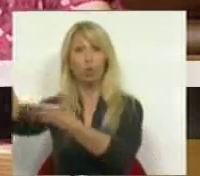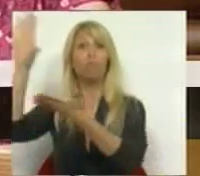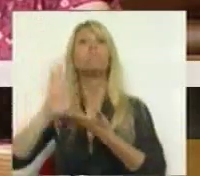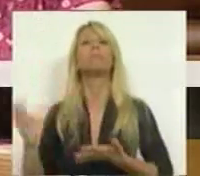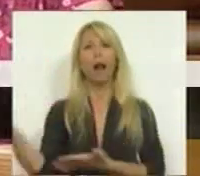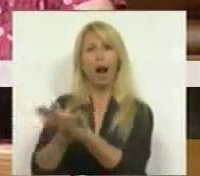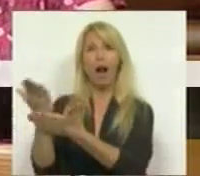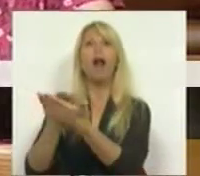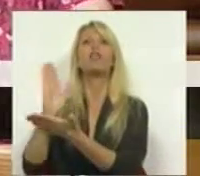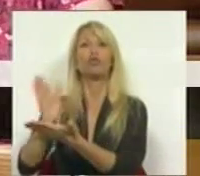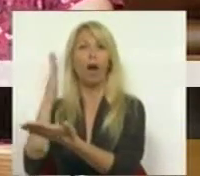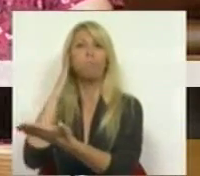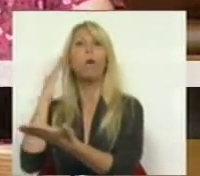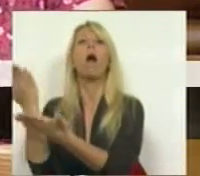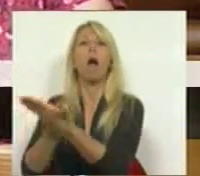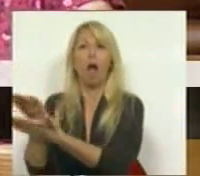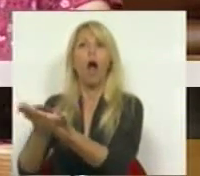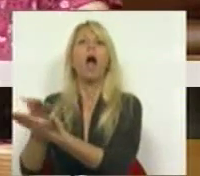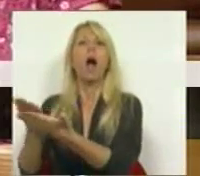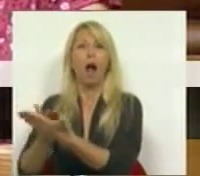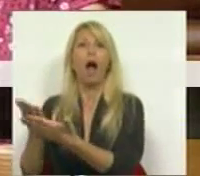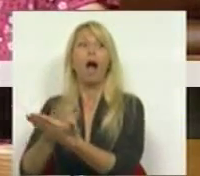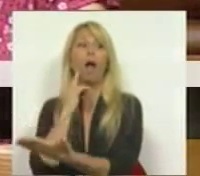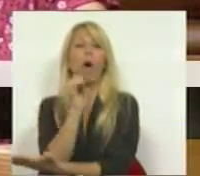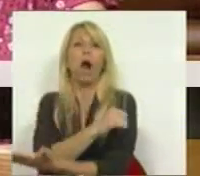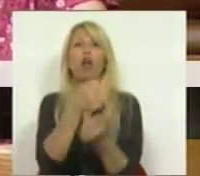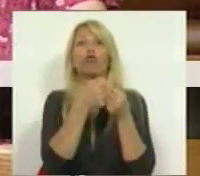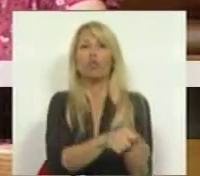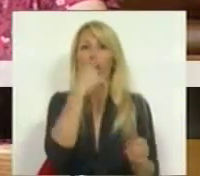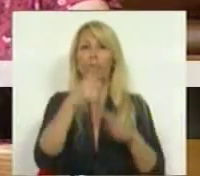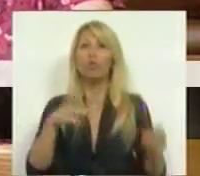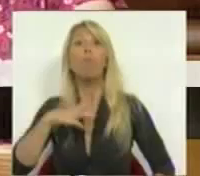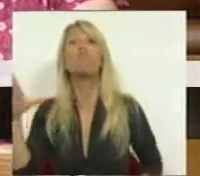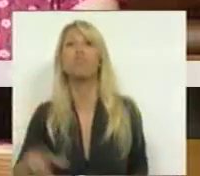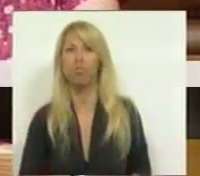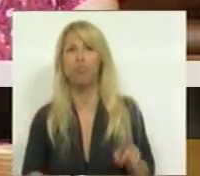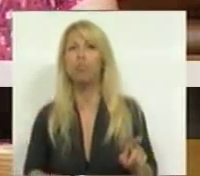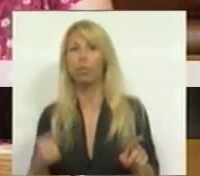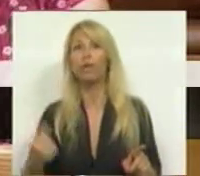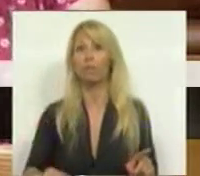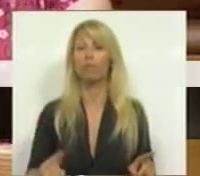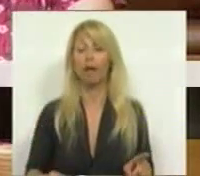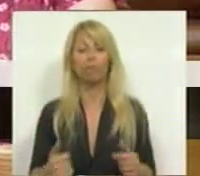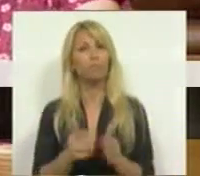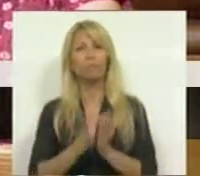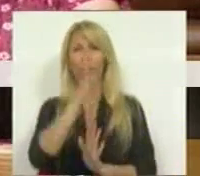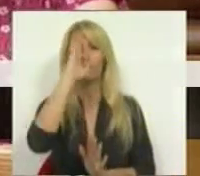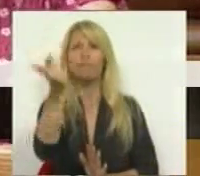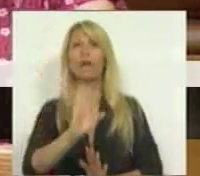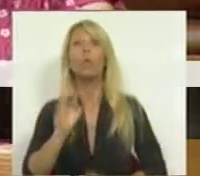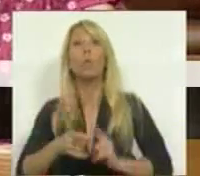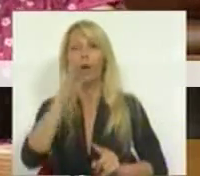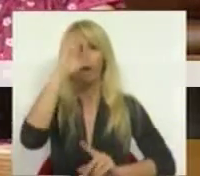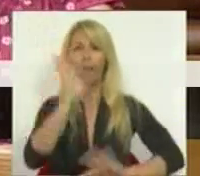dos portugueses. Ele é o elefante escondido com o rabo de fora. Todos sabem que está a ser preparado,